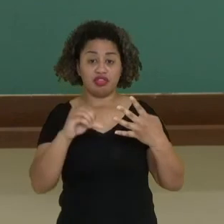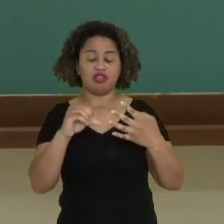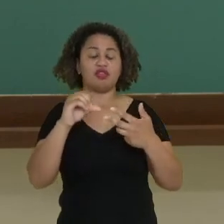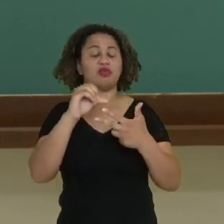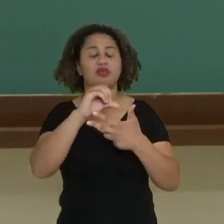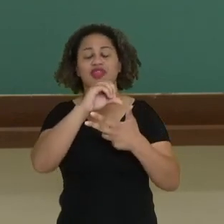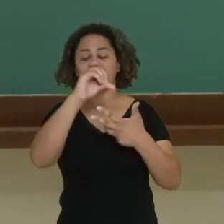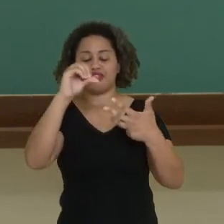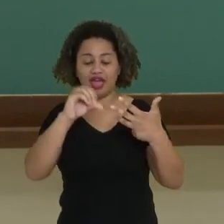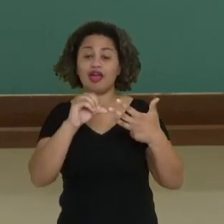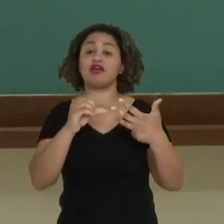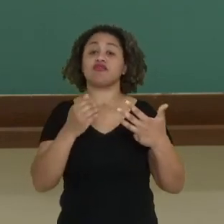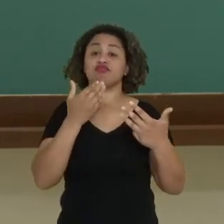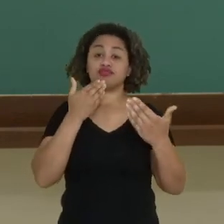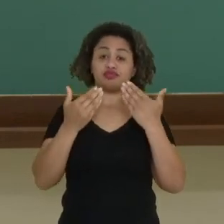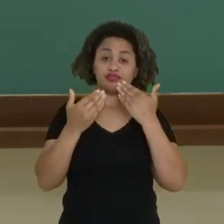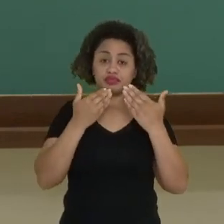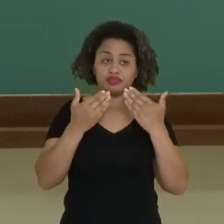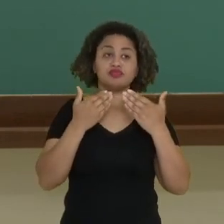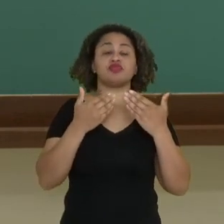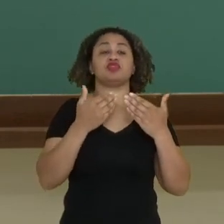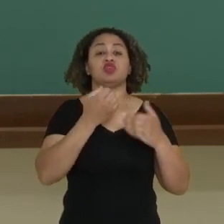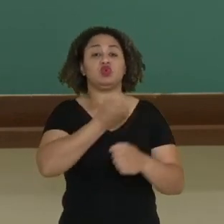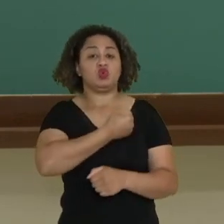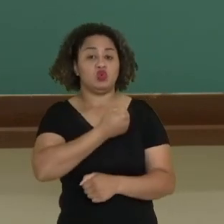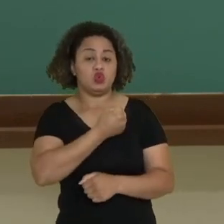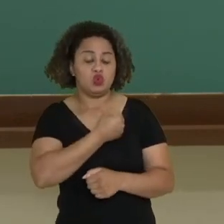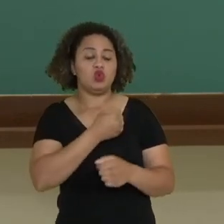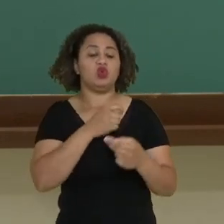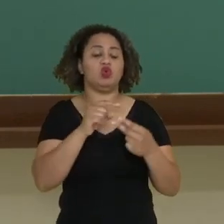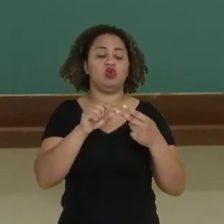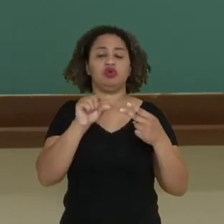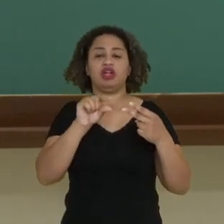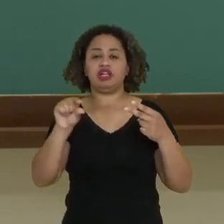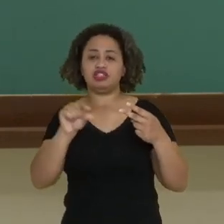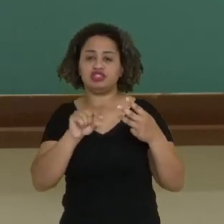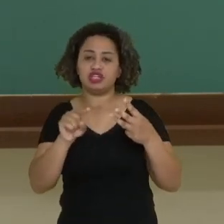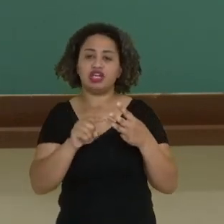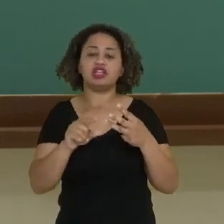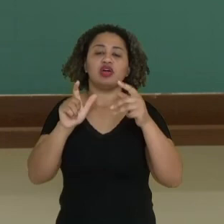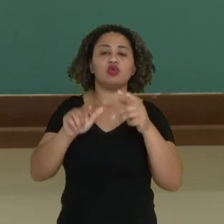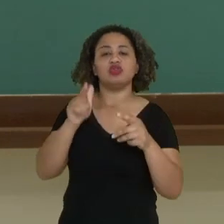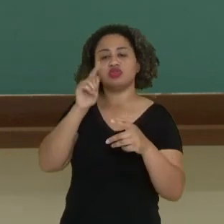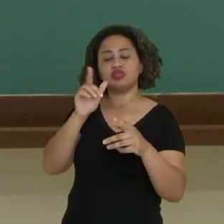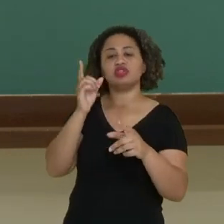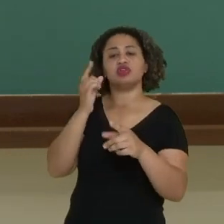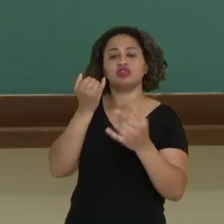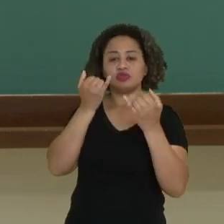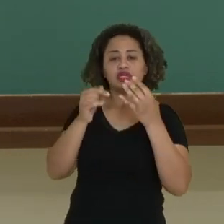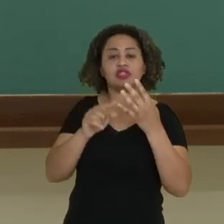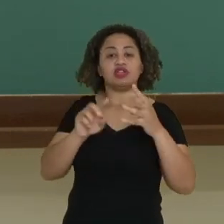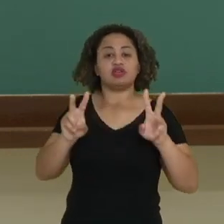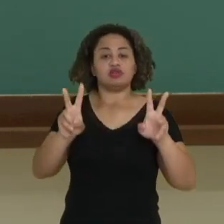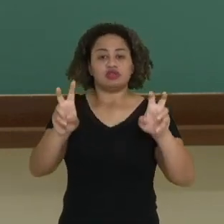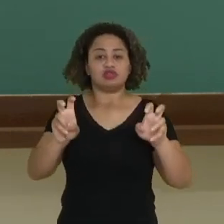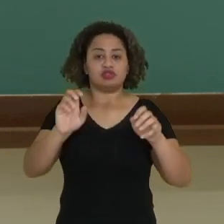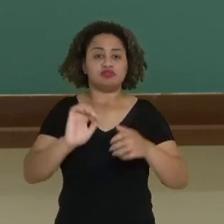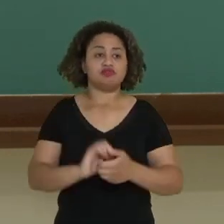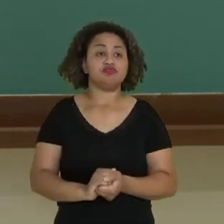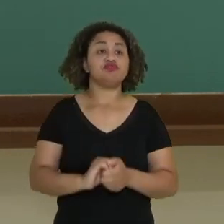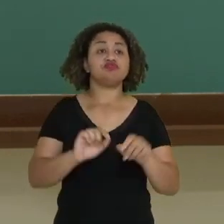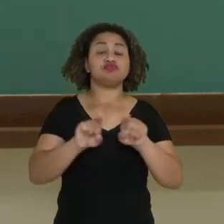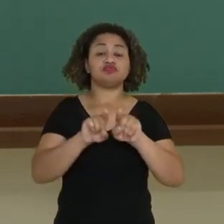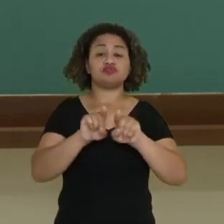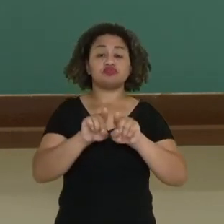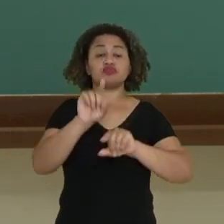a fonte, vou ver o número, a legenda. O que mais que eu vou fazer? Vou fazer a leitura olhando o quê?